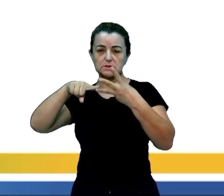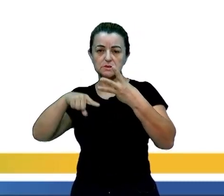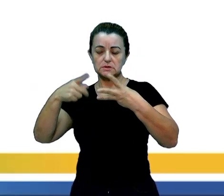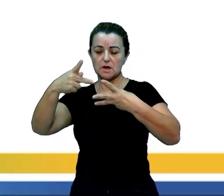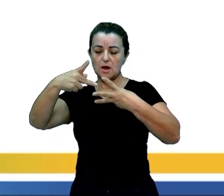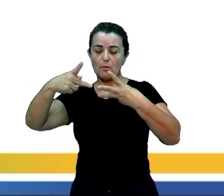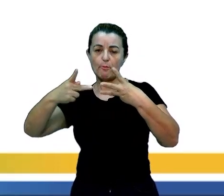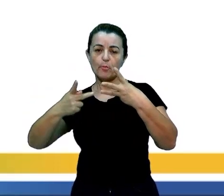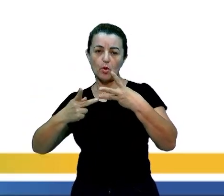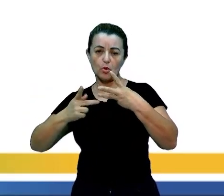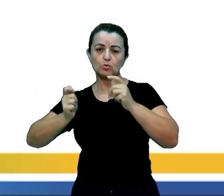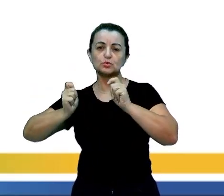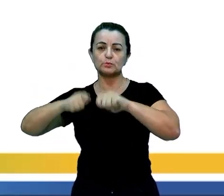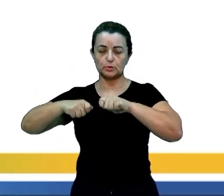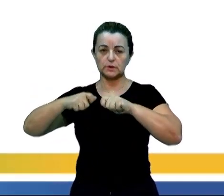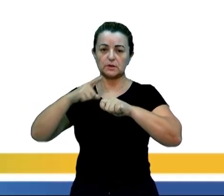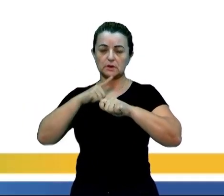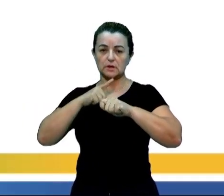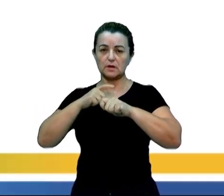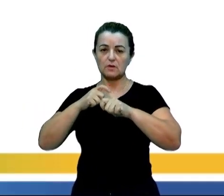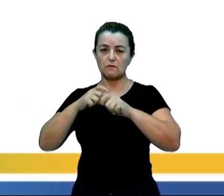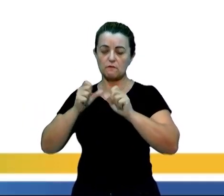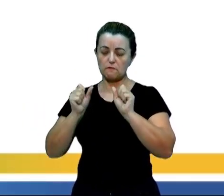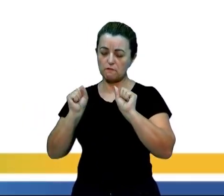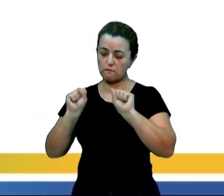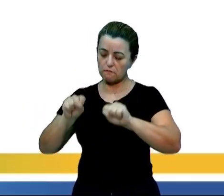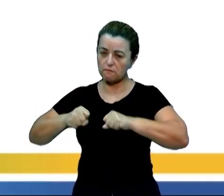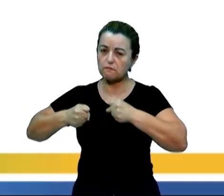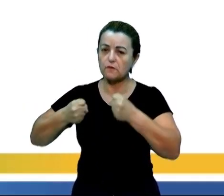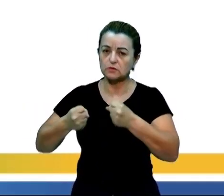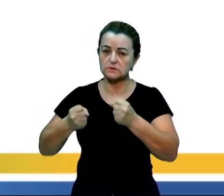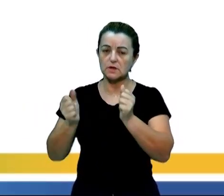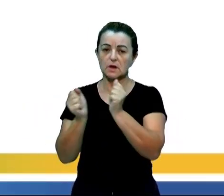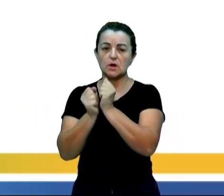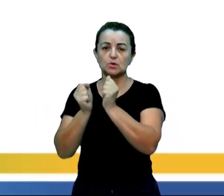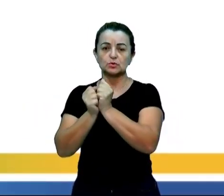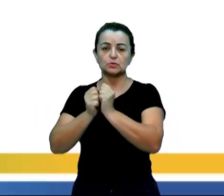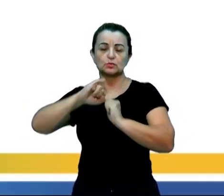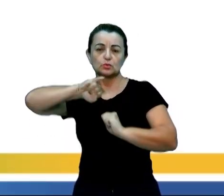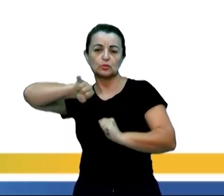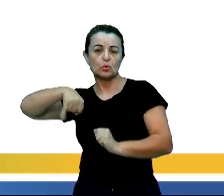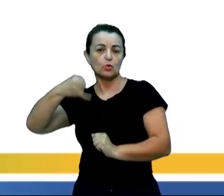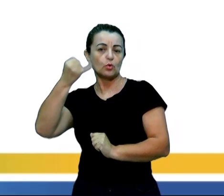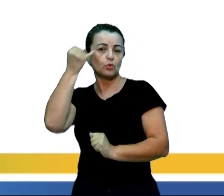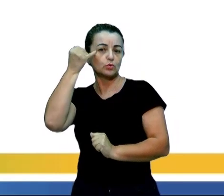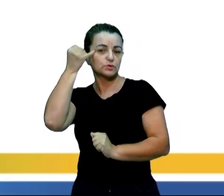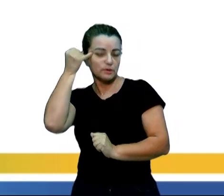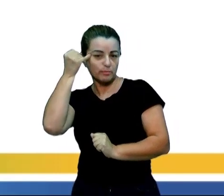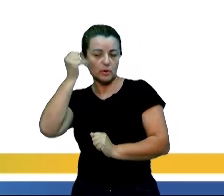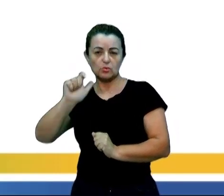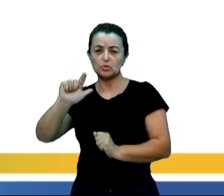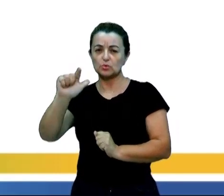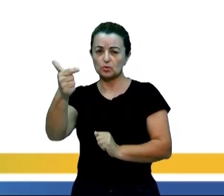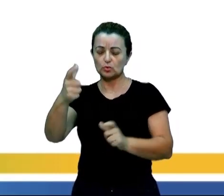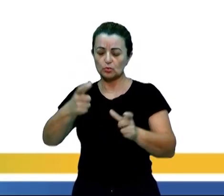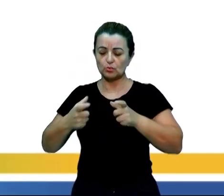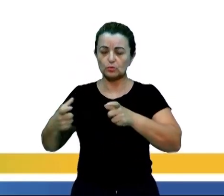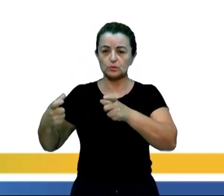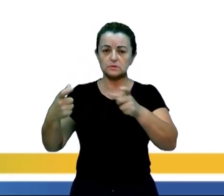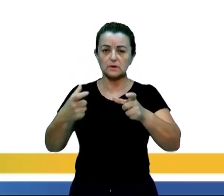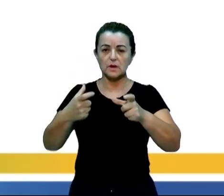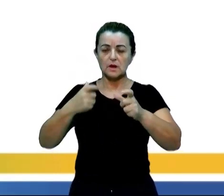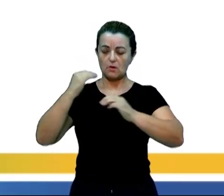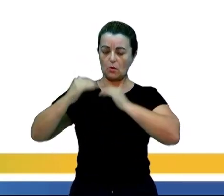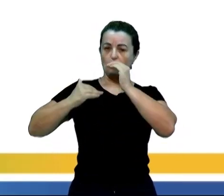consolida juntamente com a União Europeia e o Japão, e outras zonas que vão ascendendo, ou seja, crescendo ao longo do